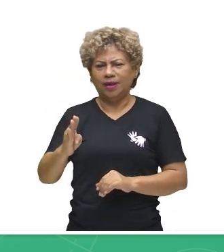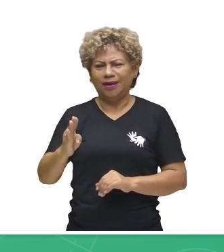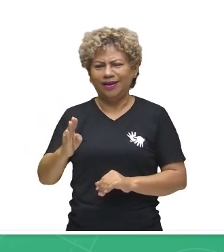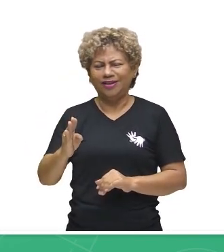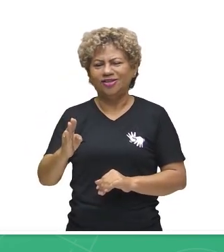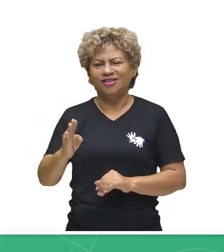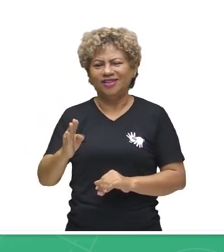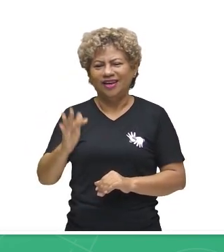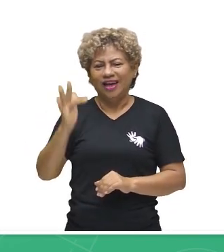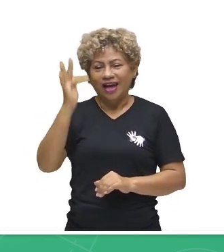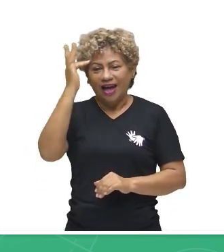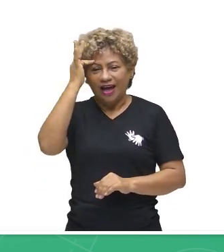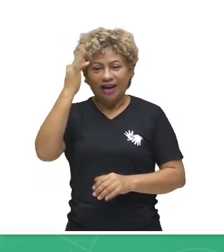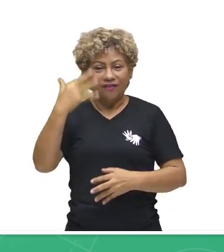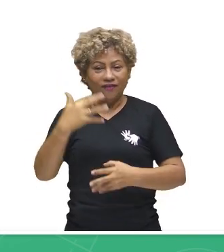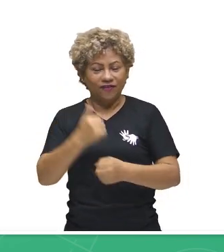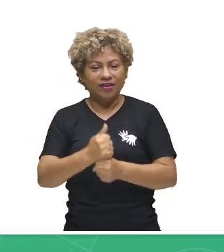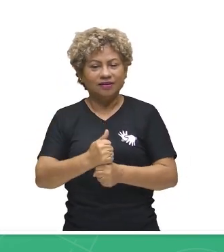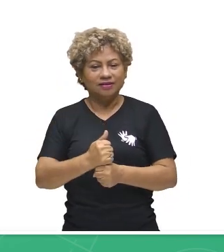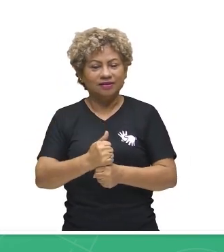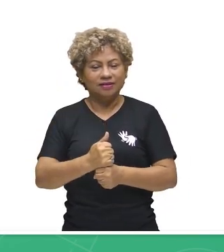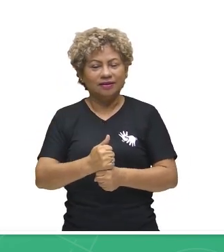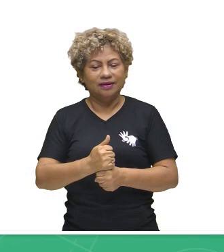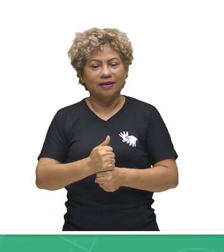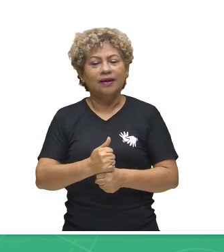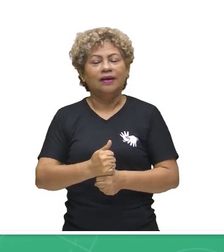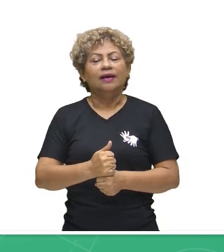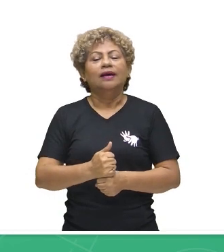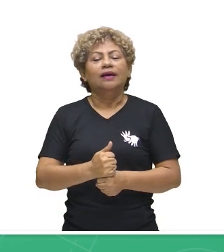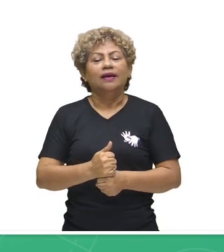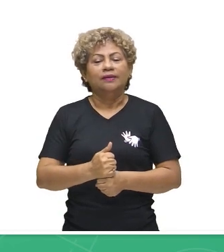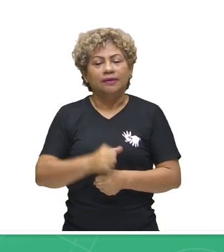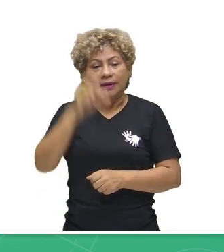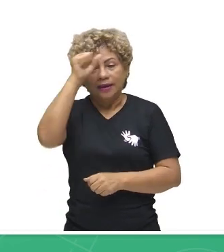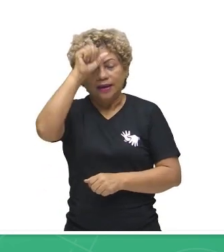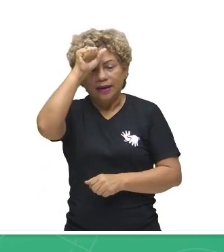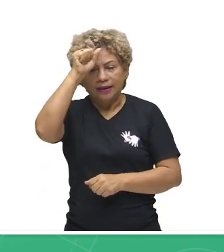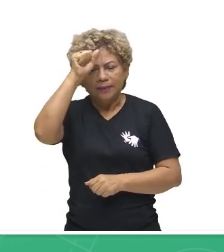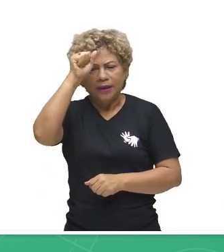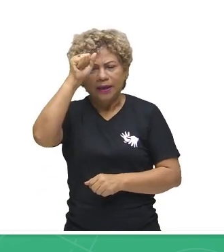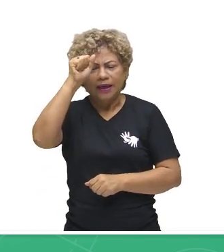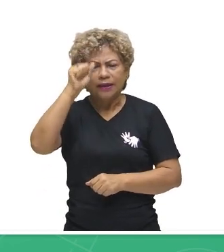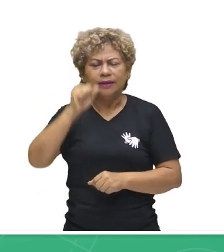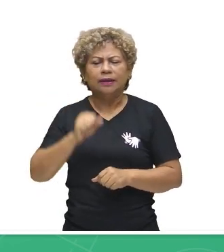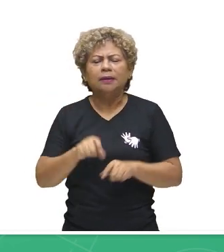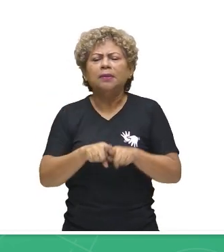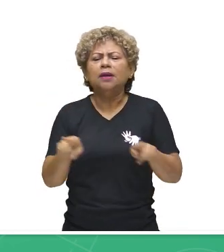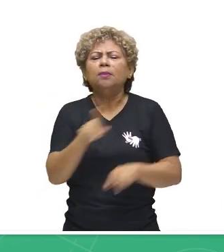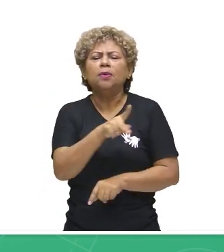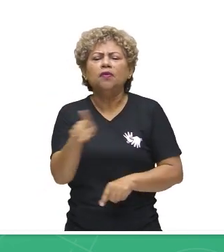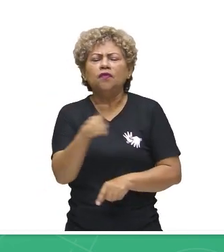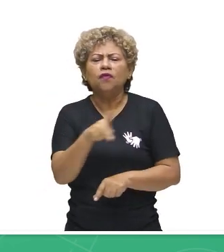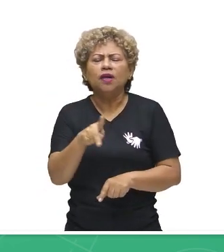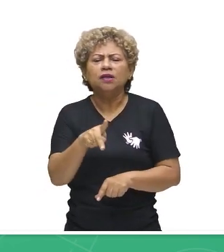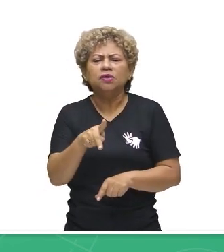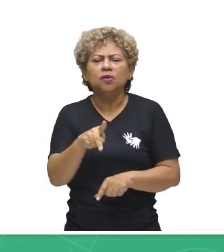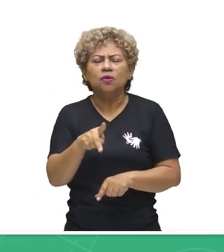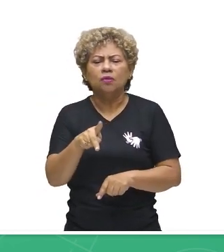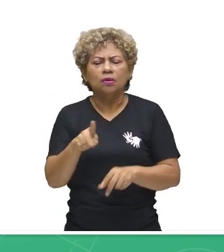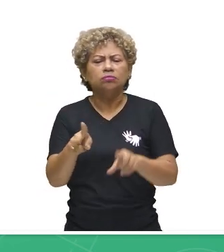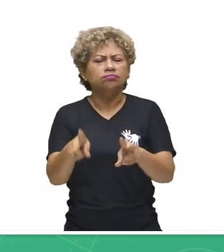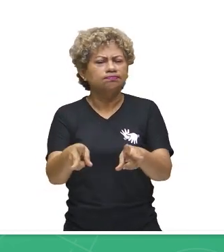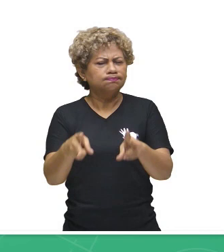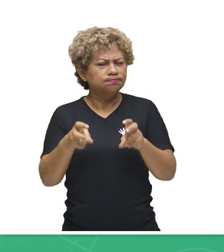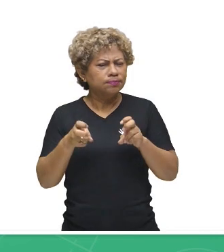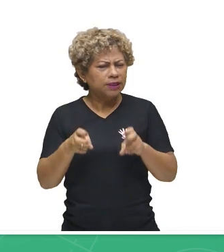temos aí o movimento uniforme. Mas aí você pode estar se perguntando, professora, eu percebi que quando